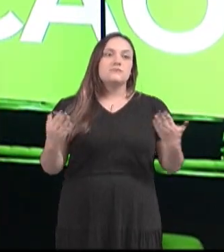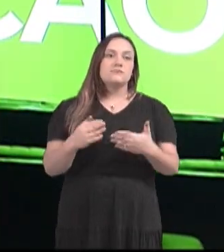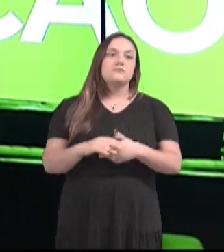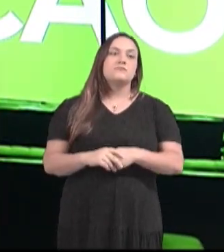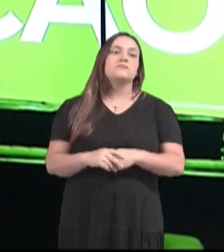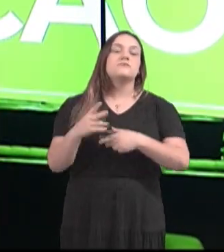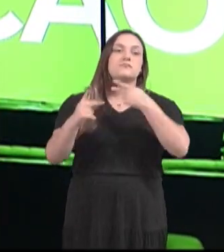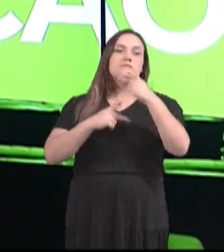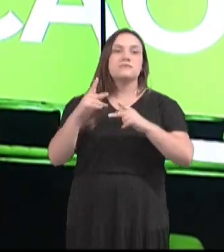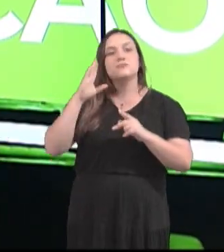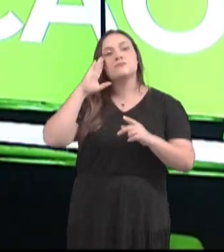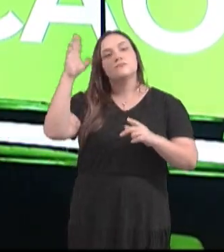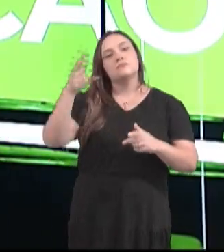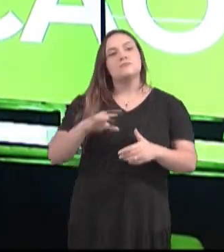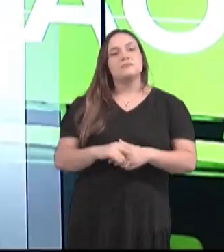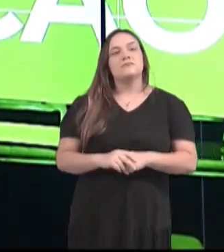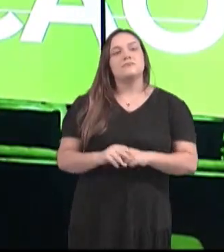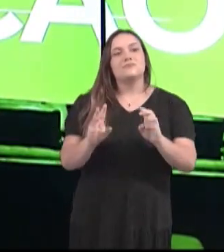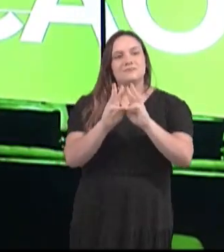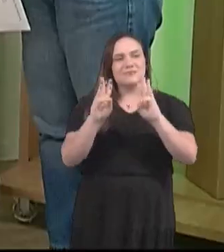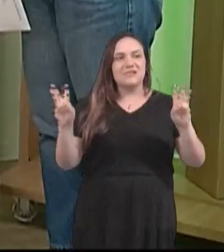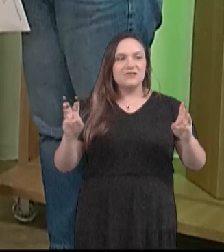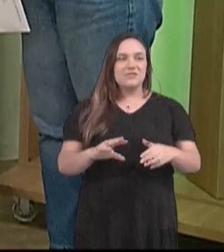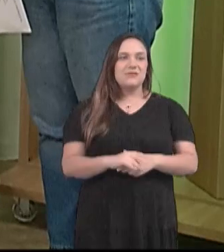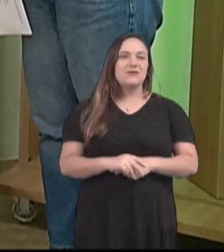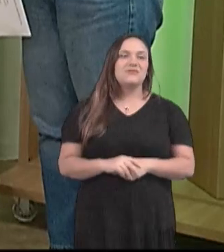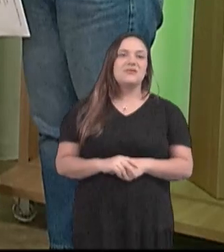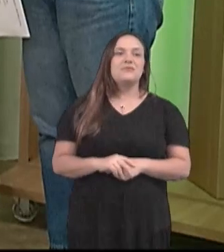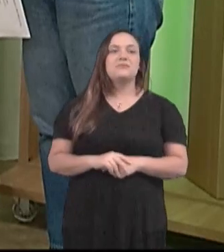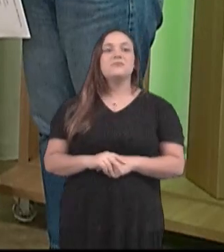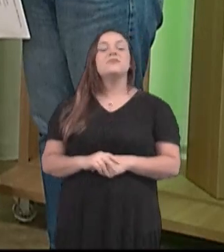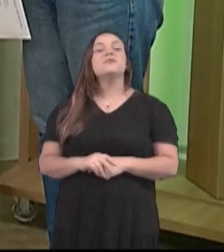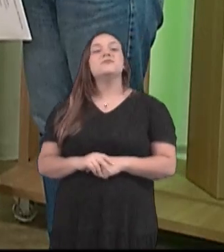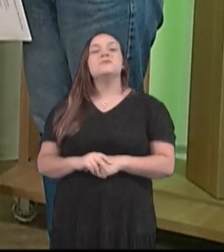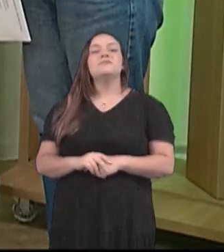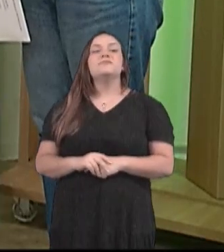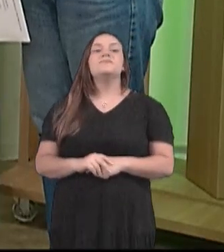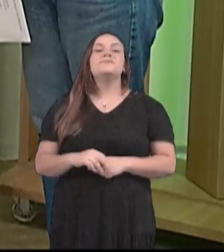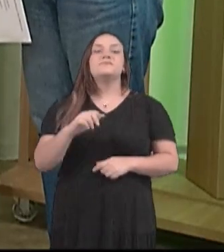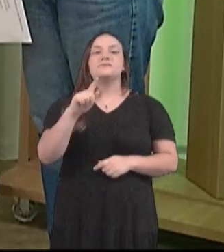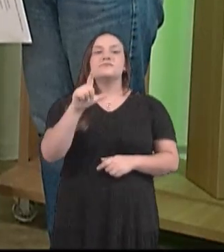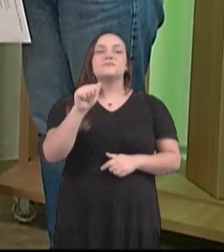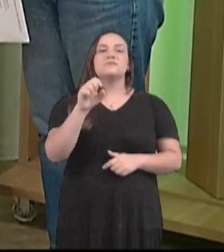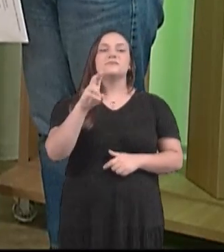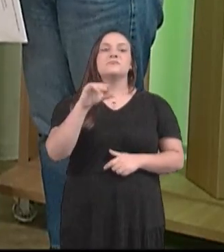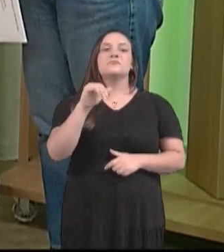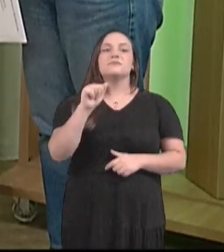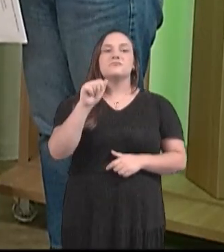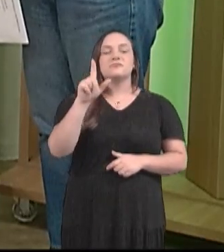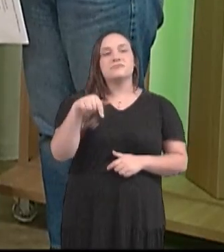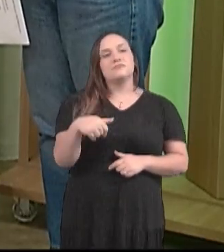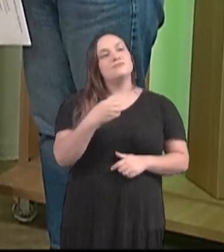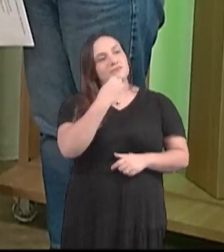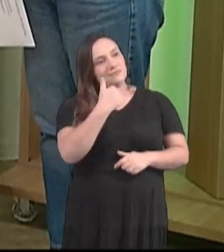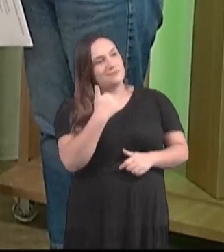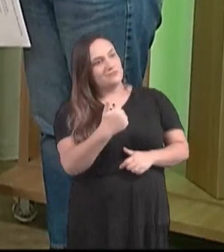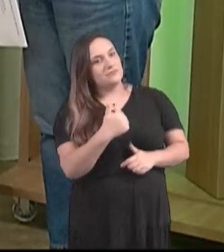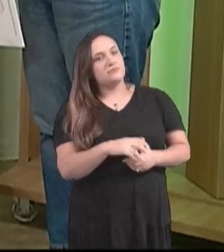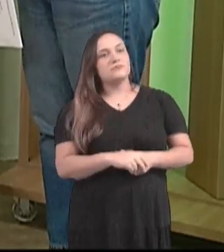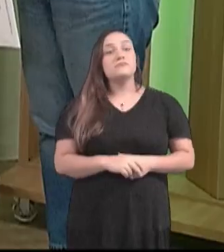hora de falar dos destaques do site da Lênis e a Glaucia já está aqui com a gente. Glaucia, é isso. Muito bom dia. Tudo bem, Thiago? E